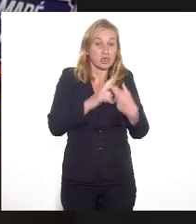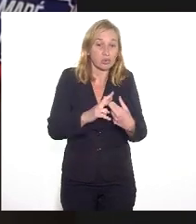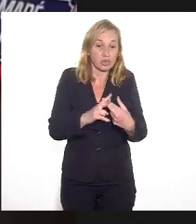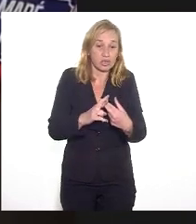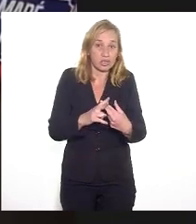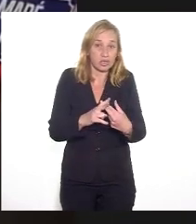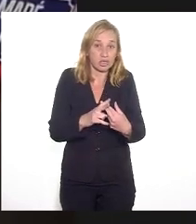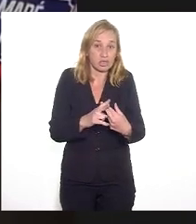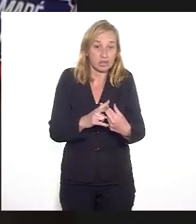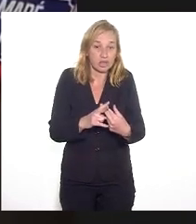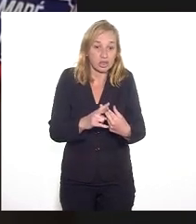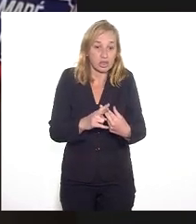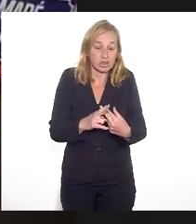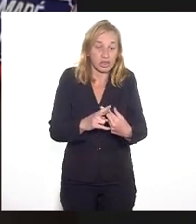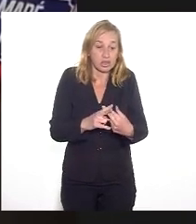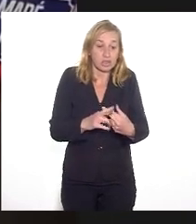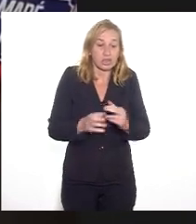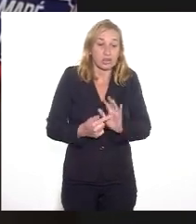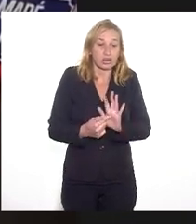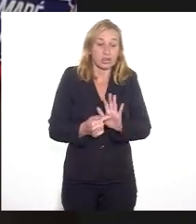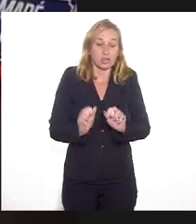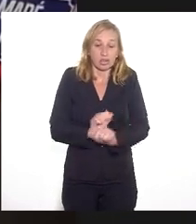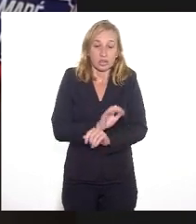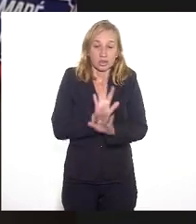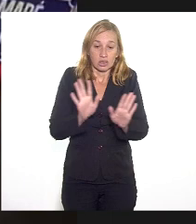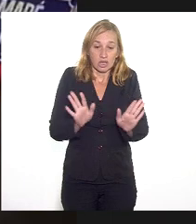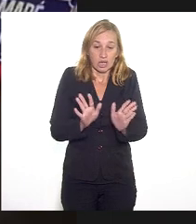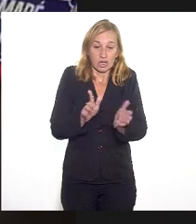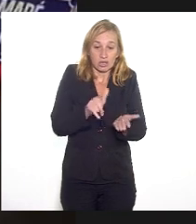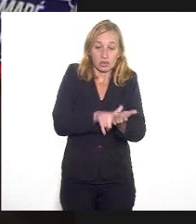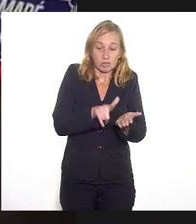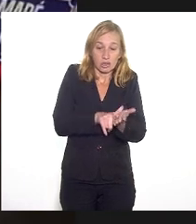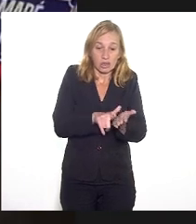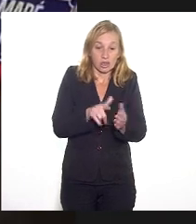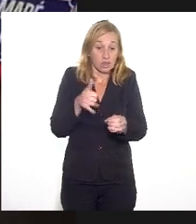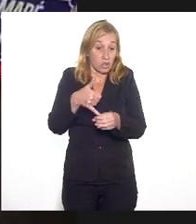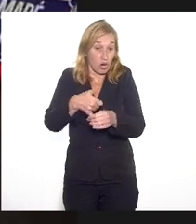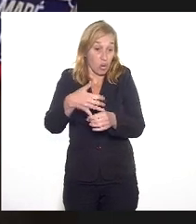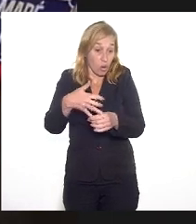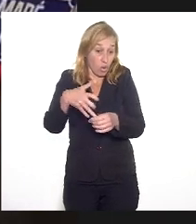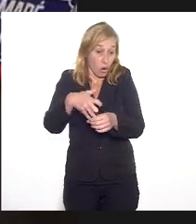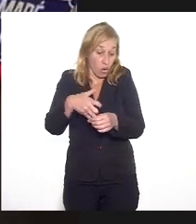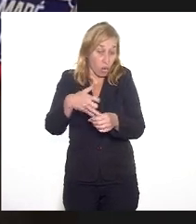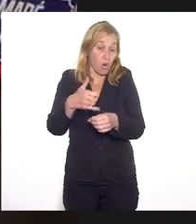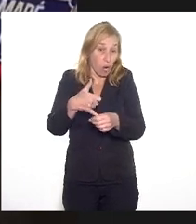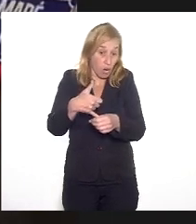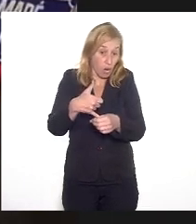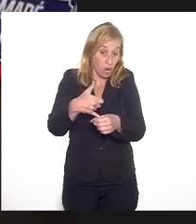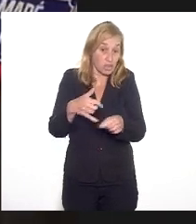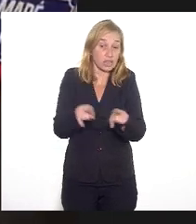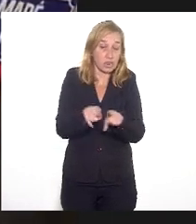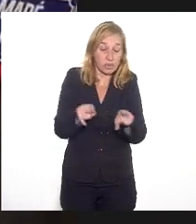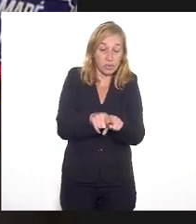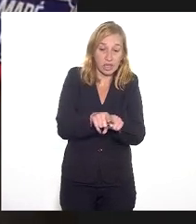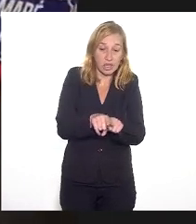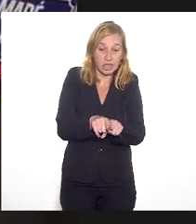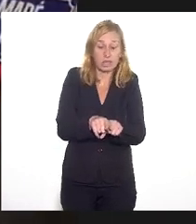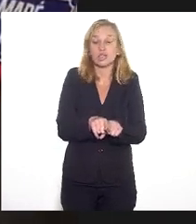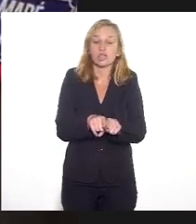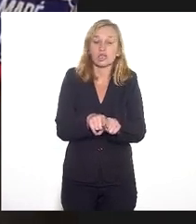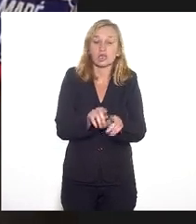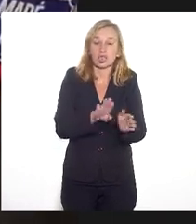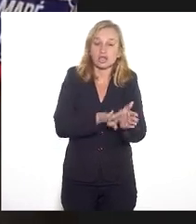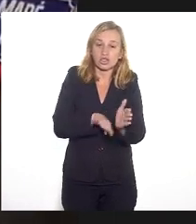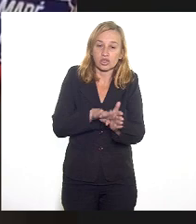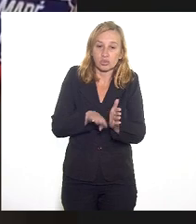responsabilidade dos demonstrativos de receitas com relação aos royalties, assim como as despesas custeadas